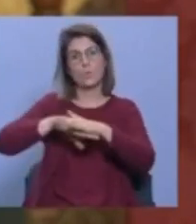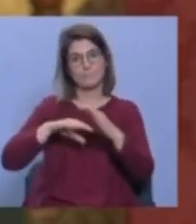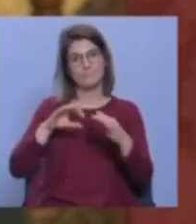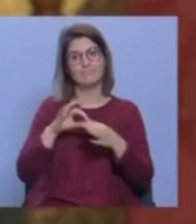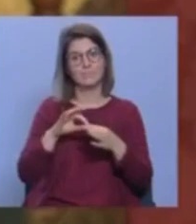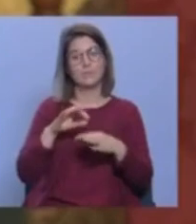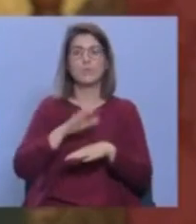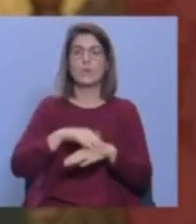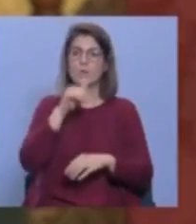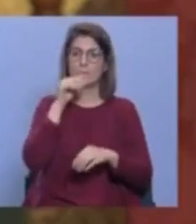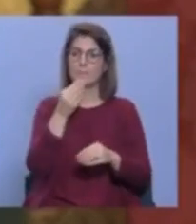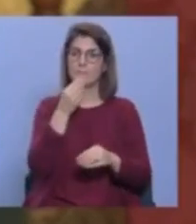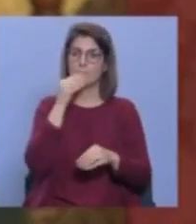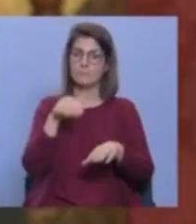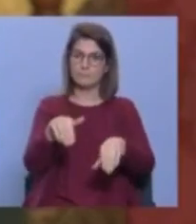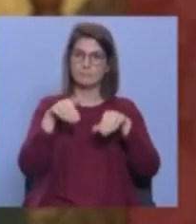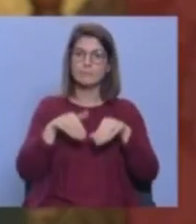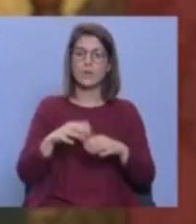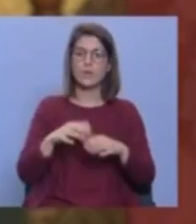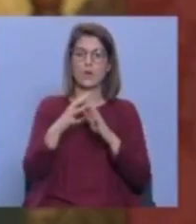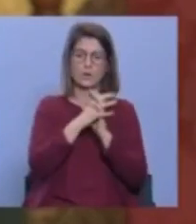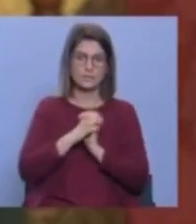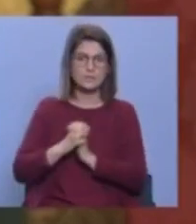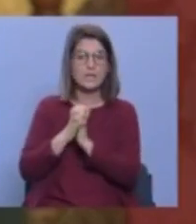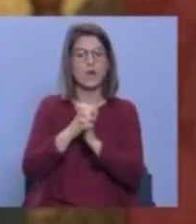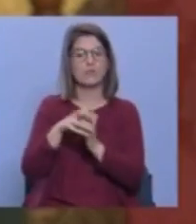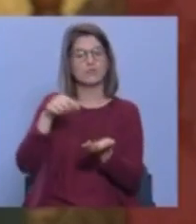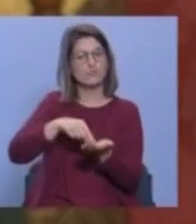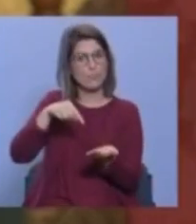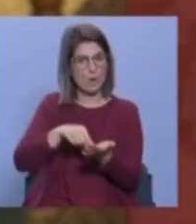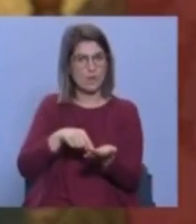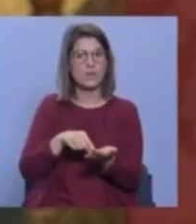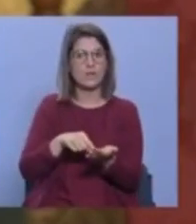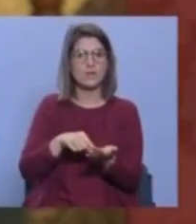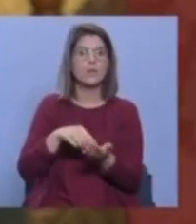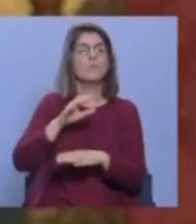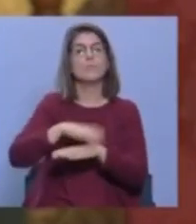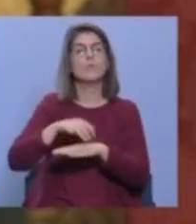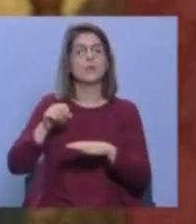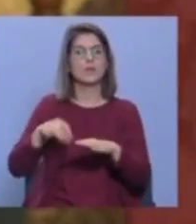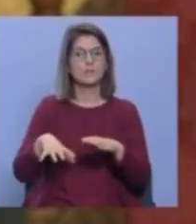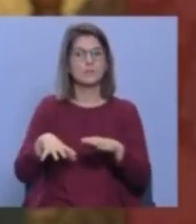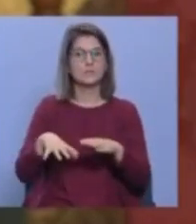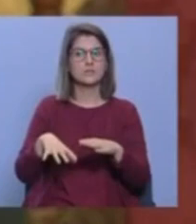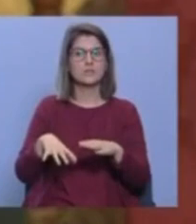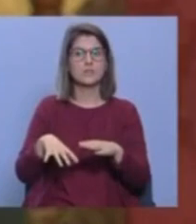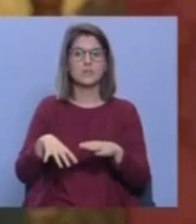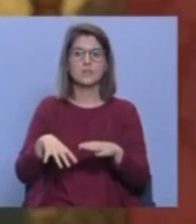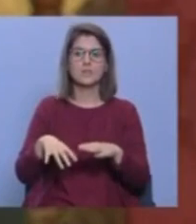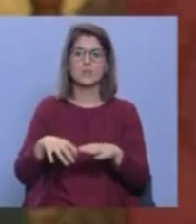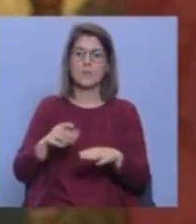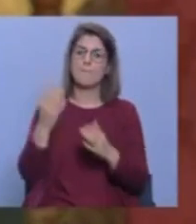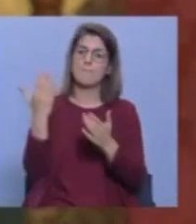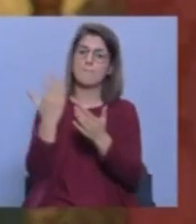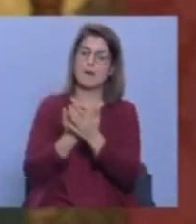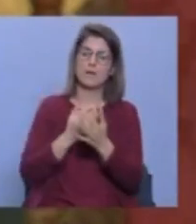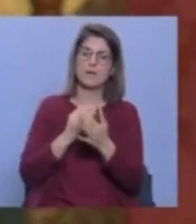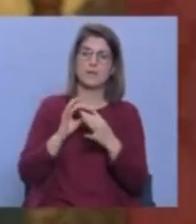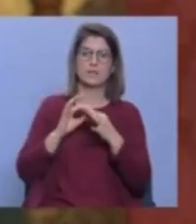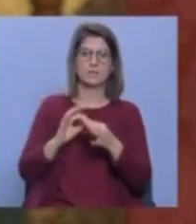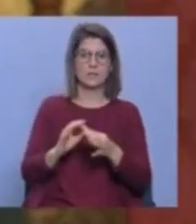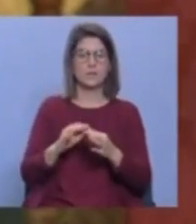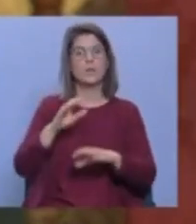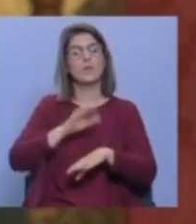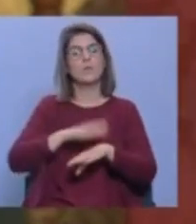Pelo jejum, pela oração, pela esmola, pela relação que nós temos com o pão,